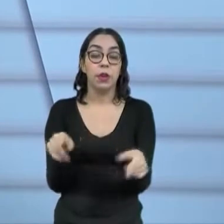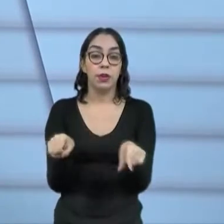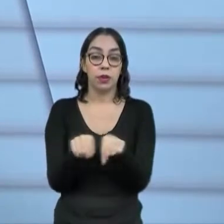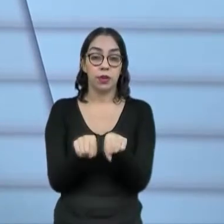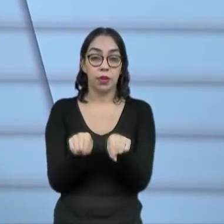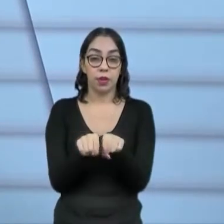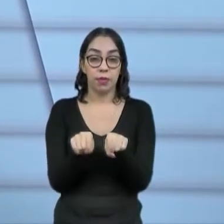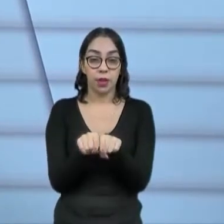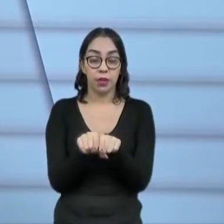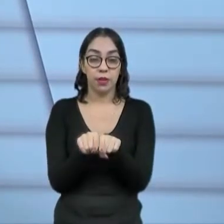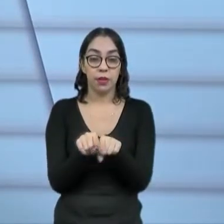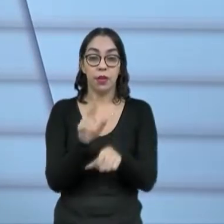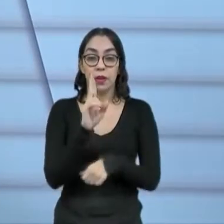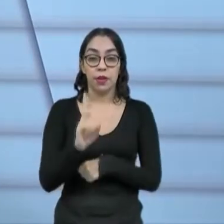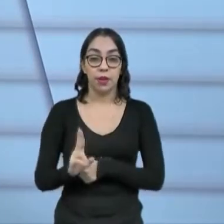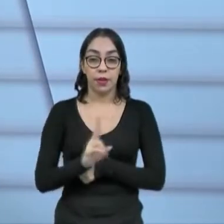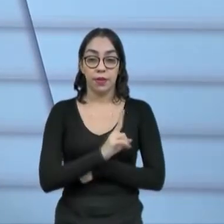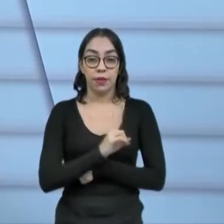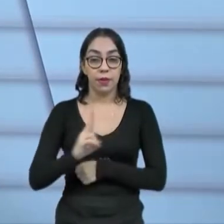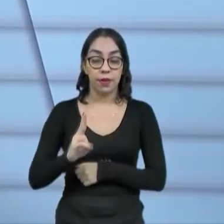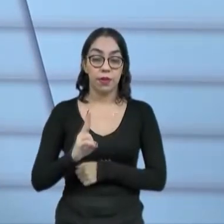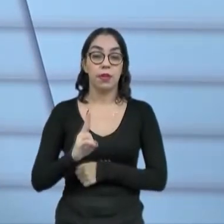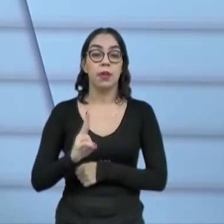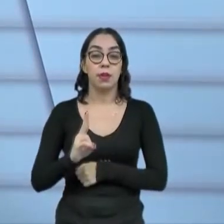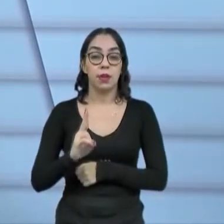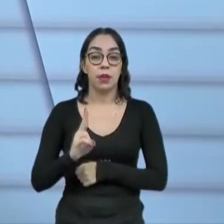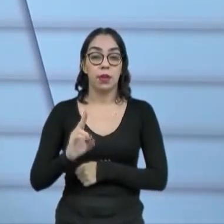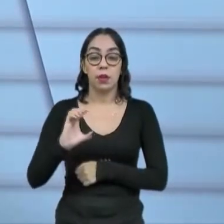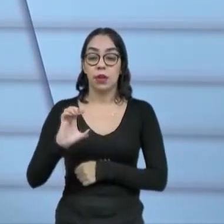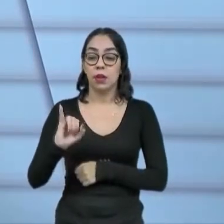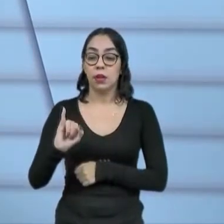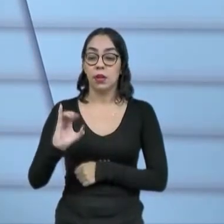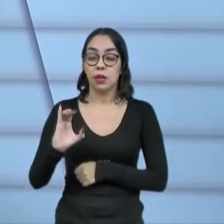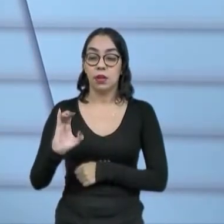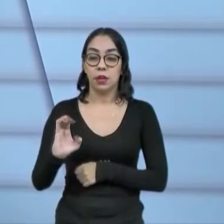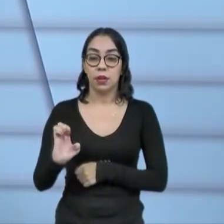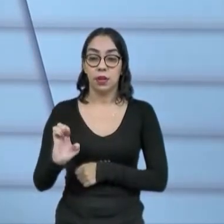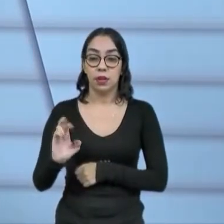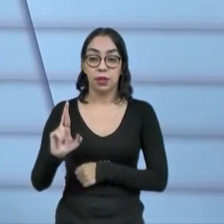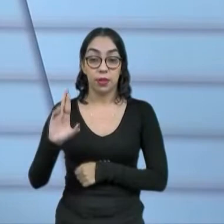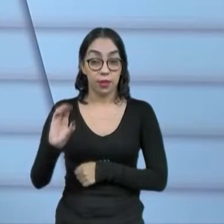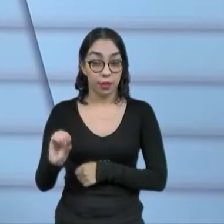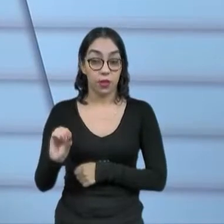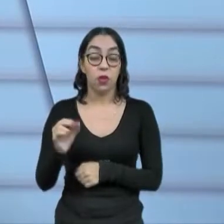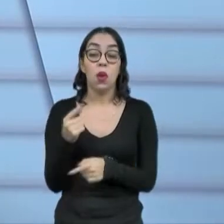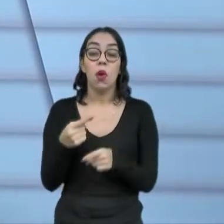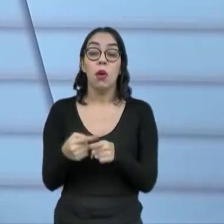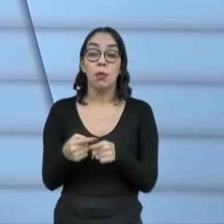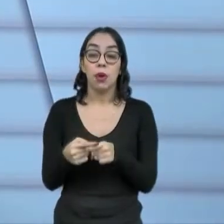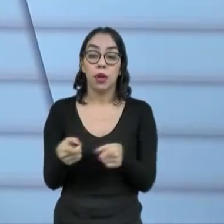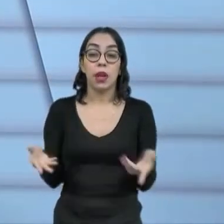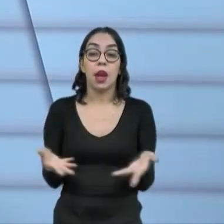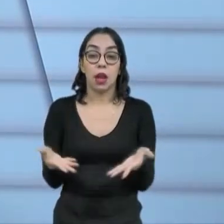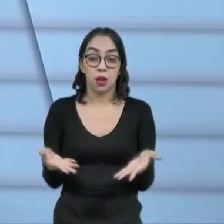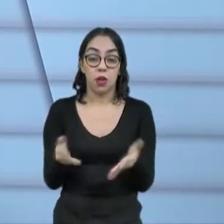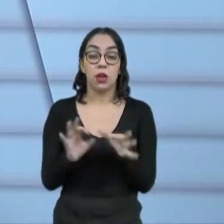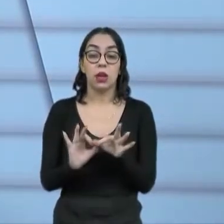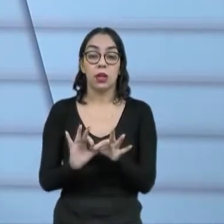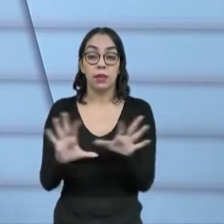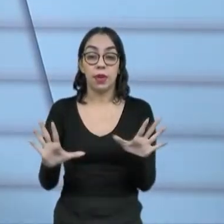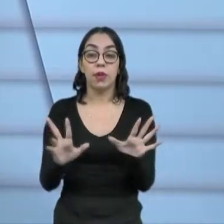a biografia do Padre Cícero, por conta das últimas informações que o Vaticano autorizou o processo de beatificação do Padre